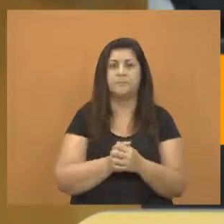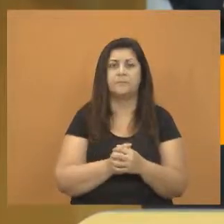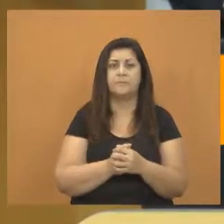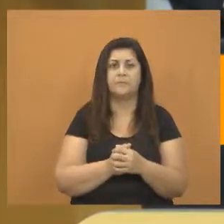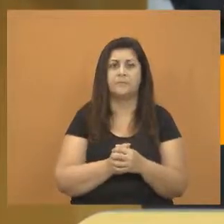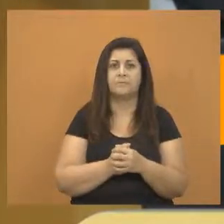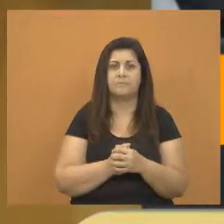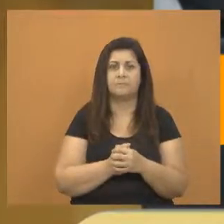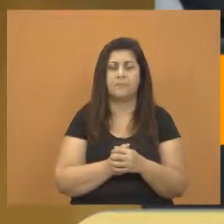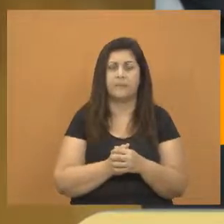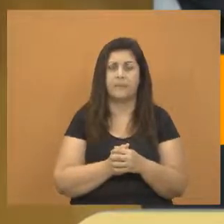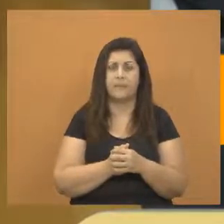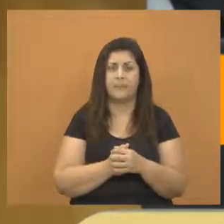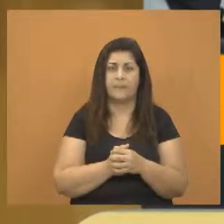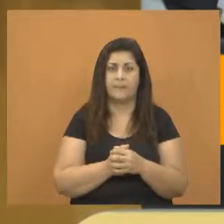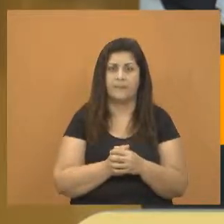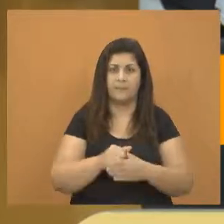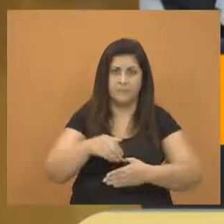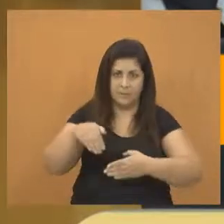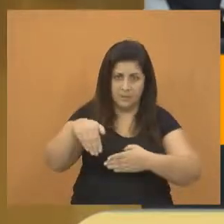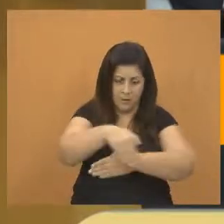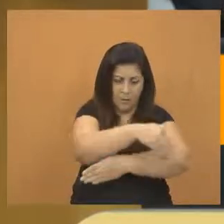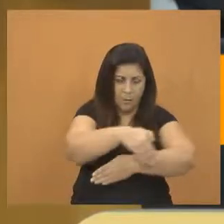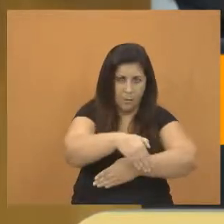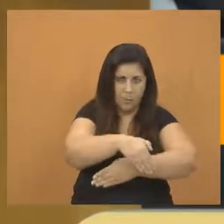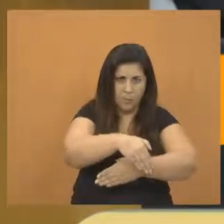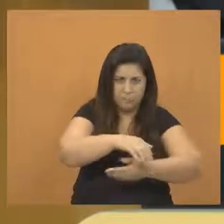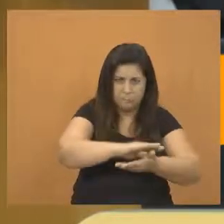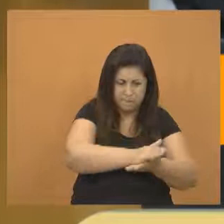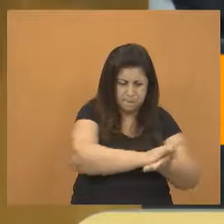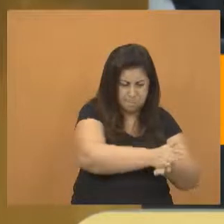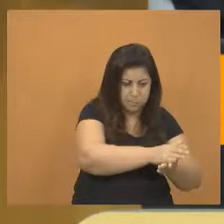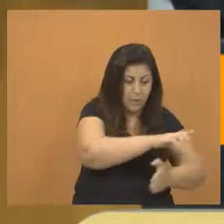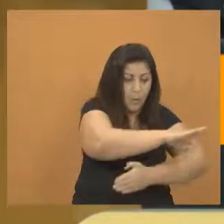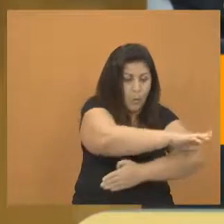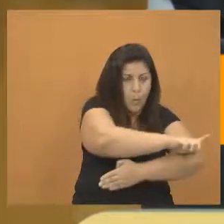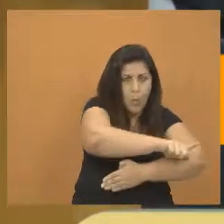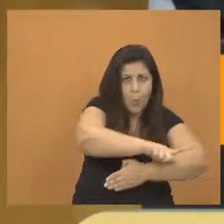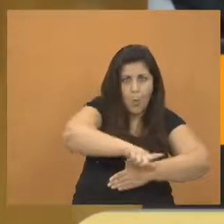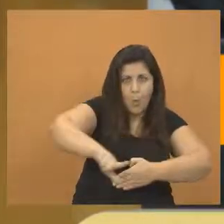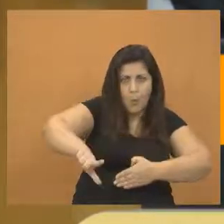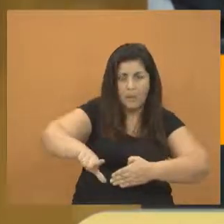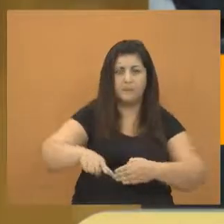R$ 2.056.693,60 para asfalto no bairro 22 de abril.